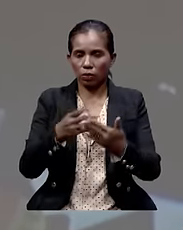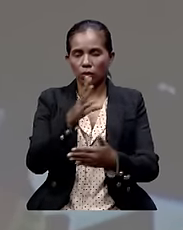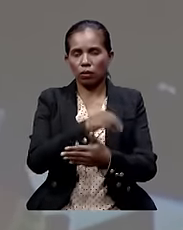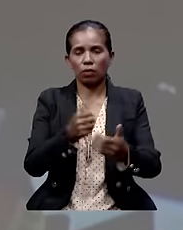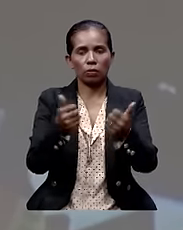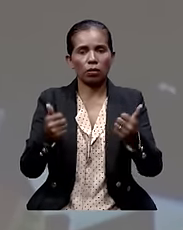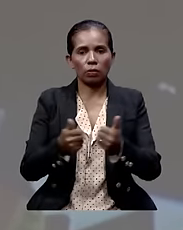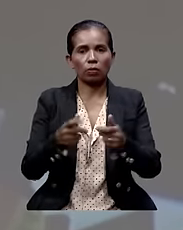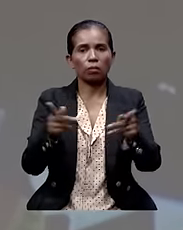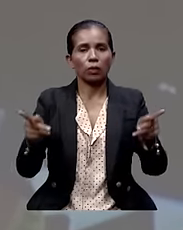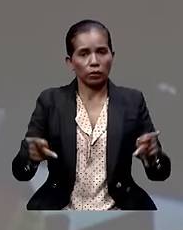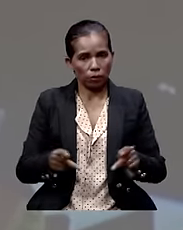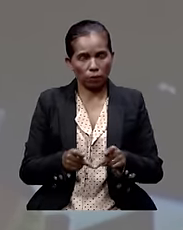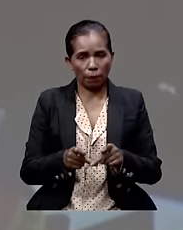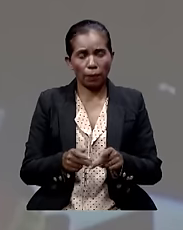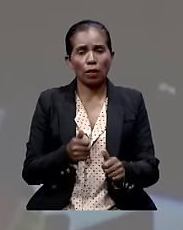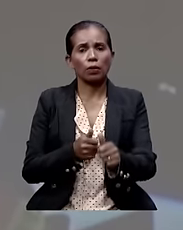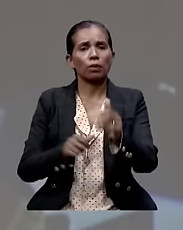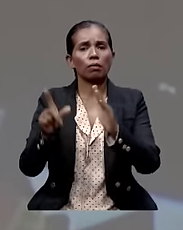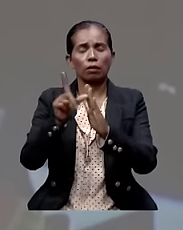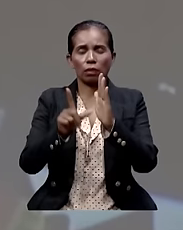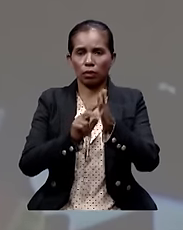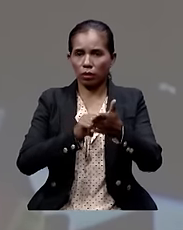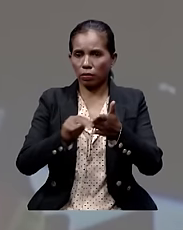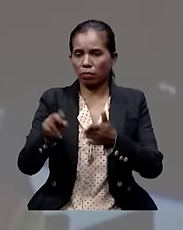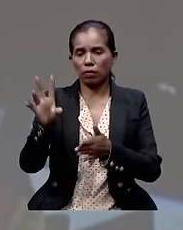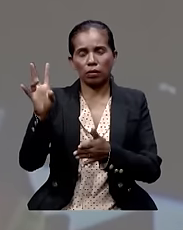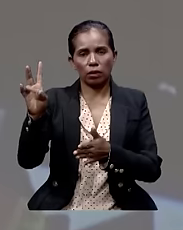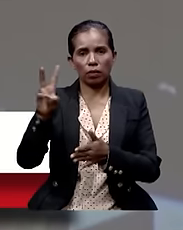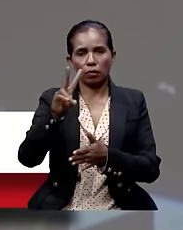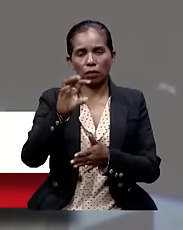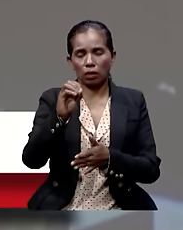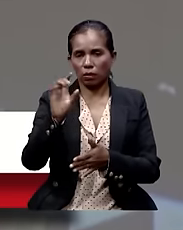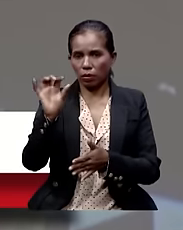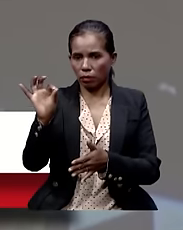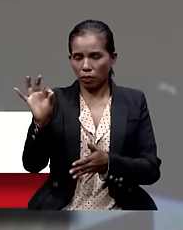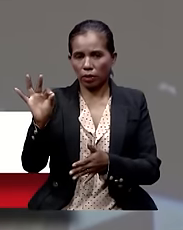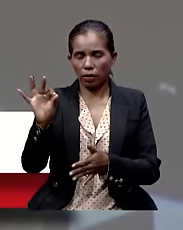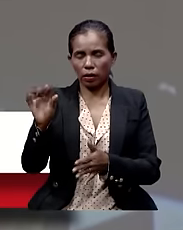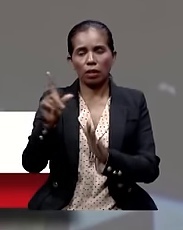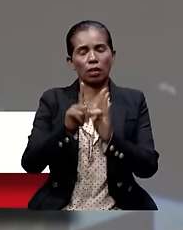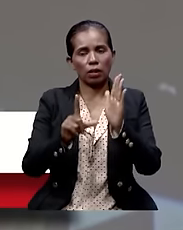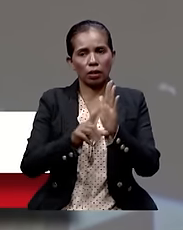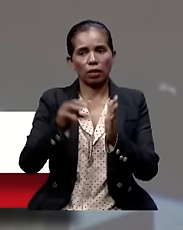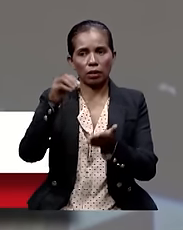posto. Tuir lei número 7 de 2009, lei que